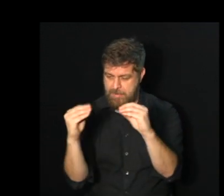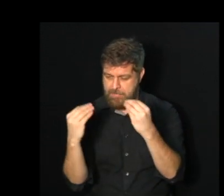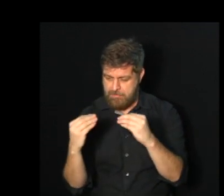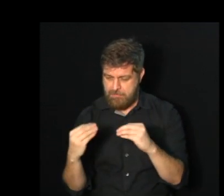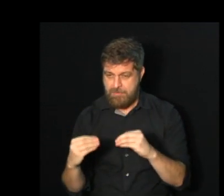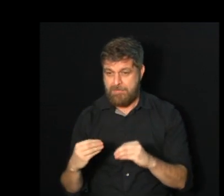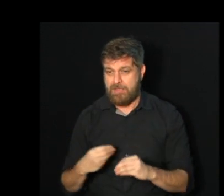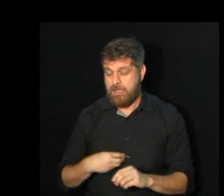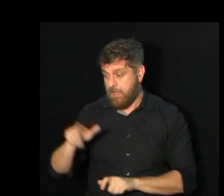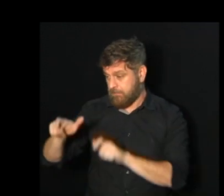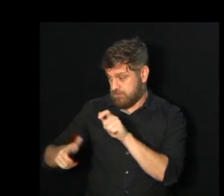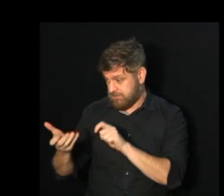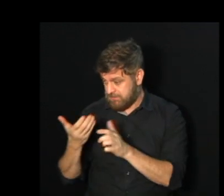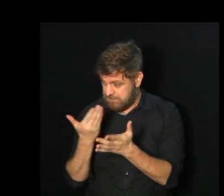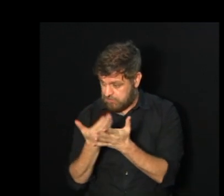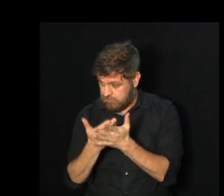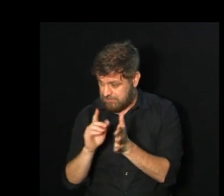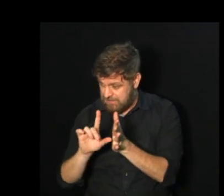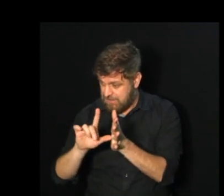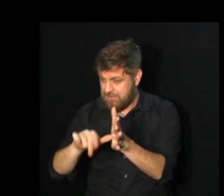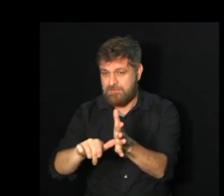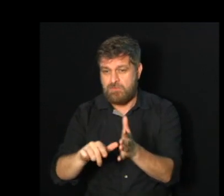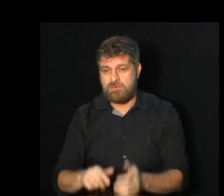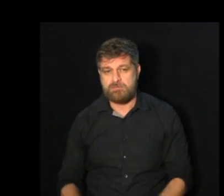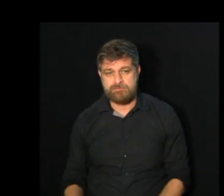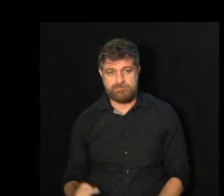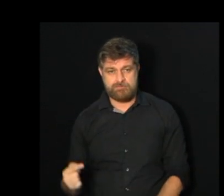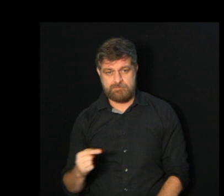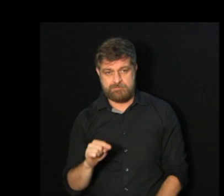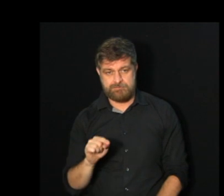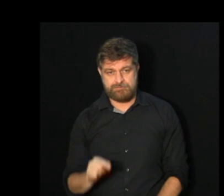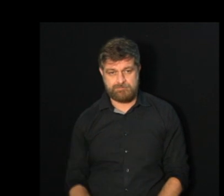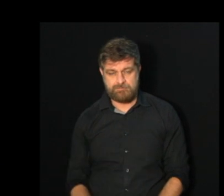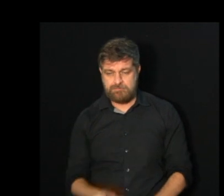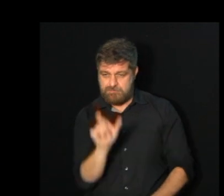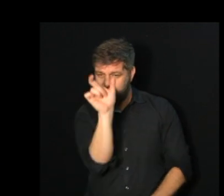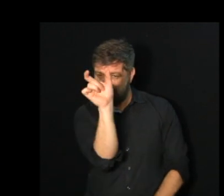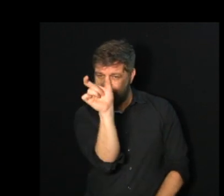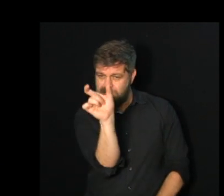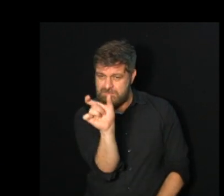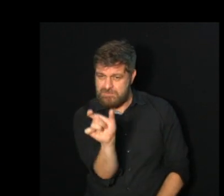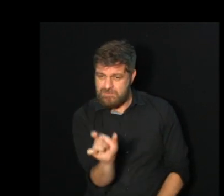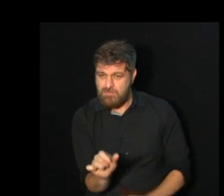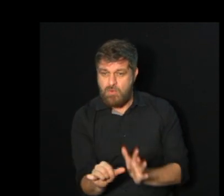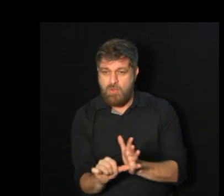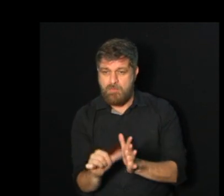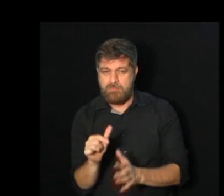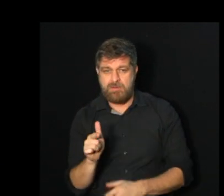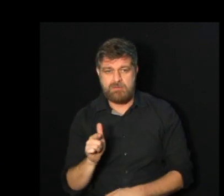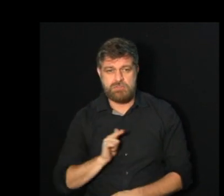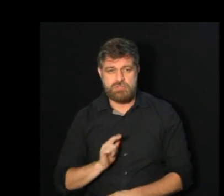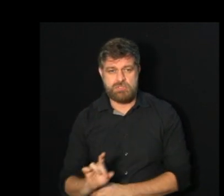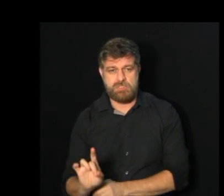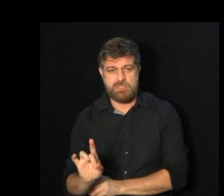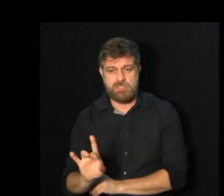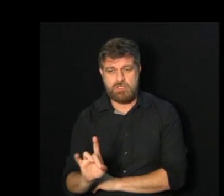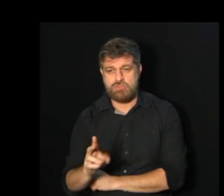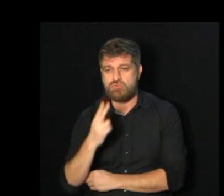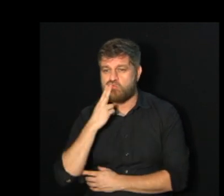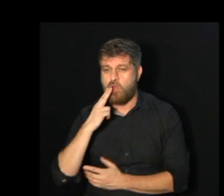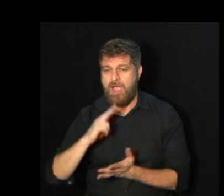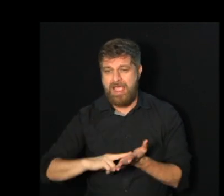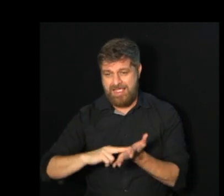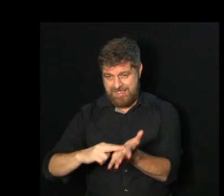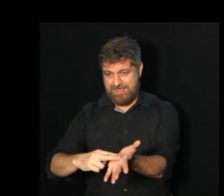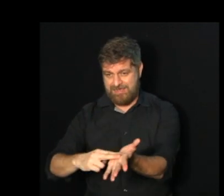quiser estudar isso, mas o primeiro quadrinho ali, né? Então, quando havia só cartas aqui